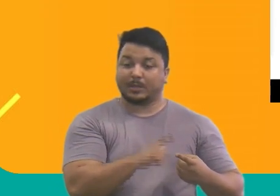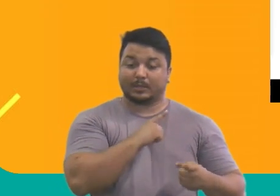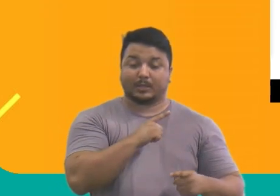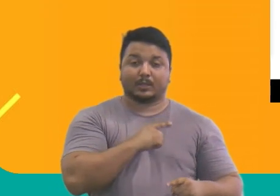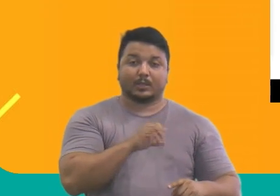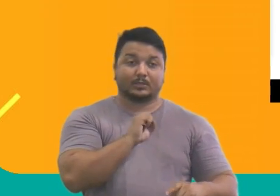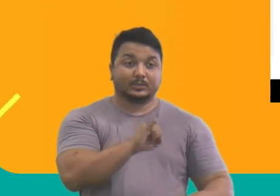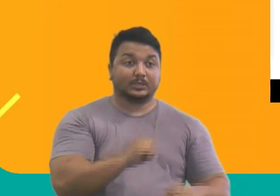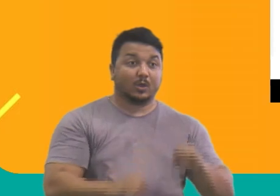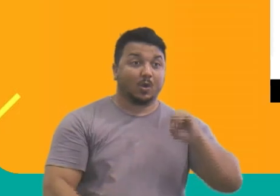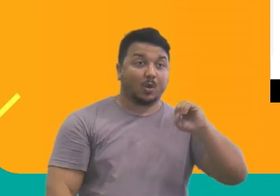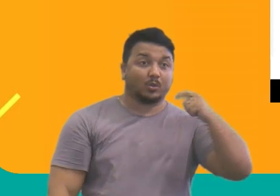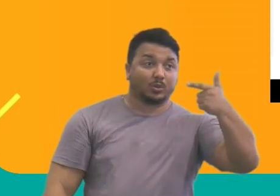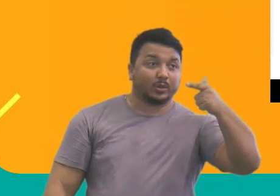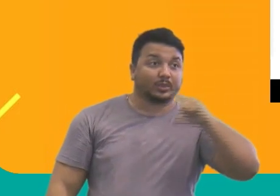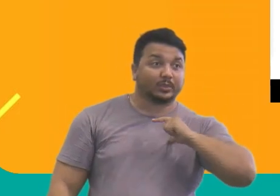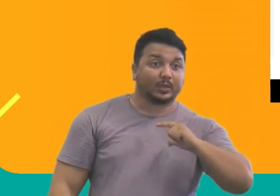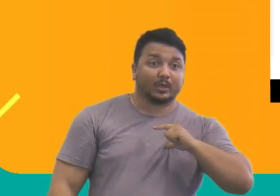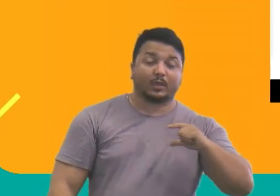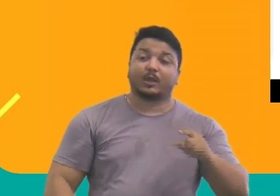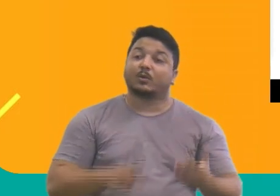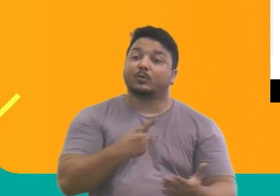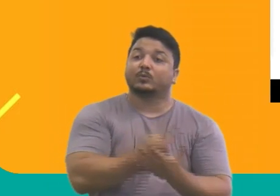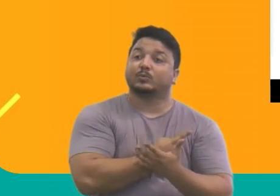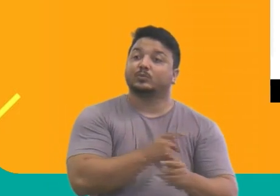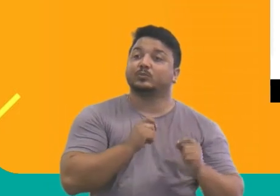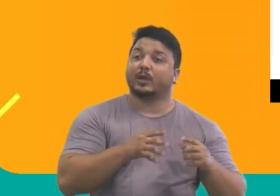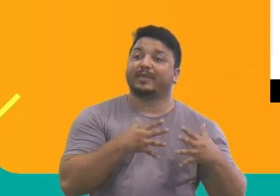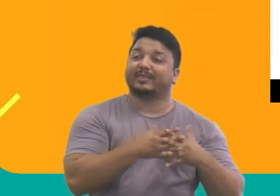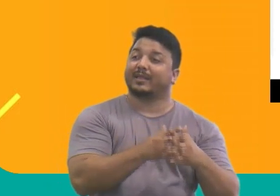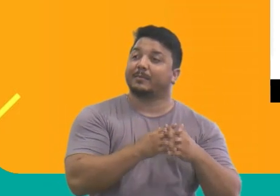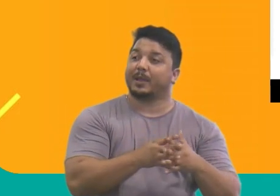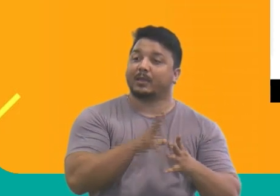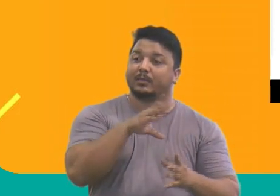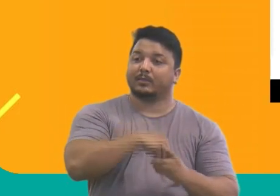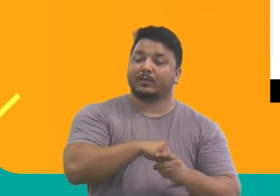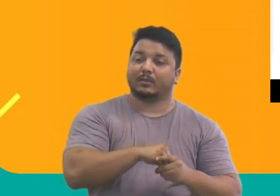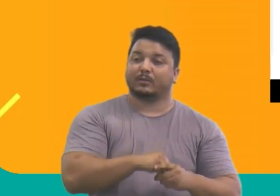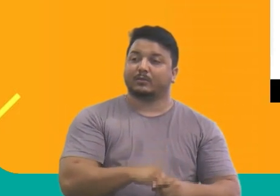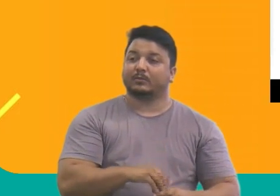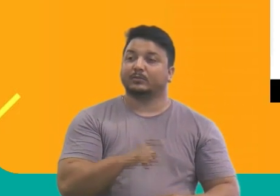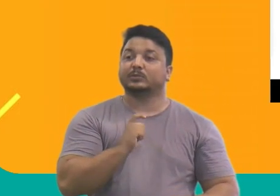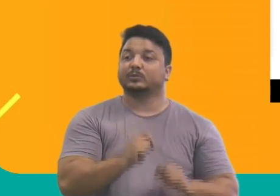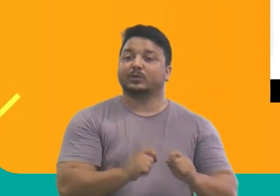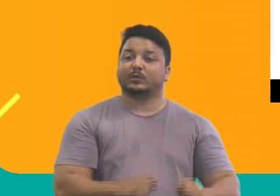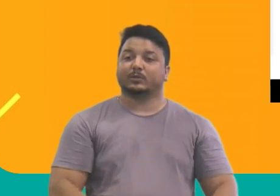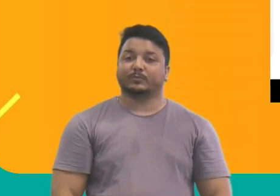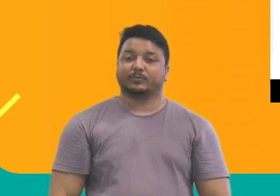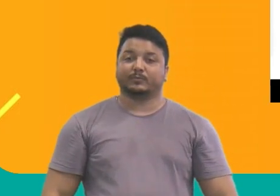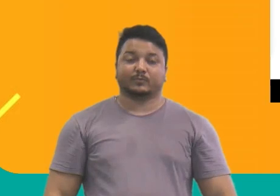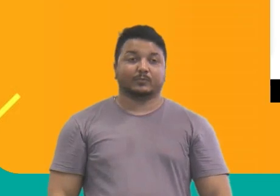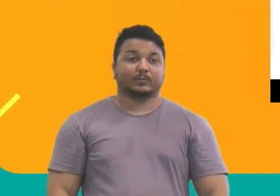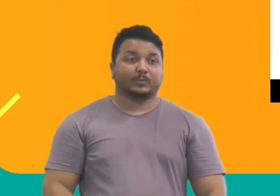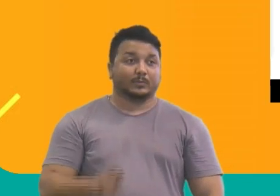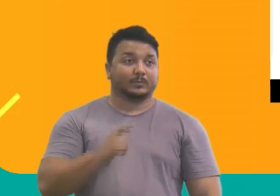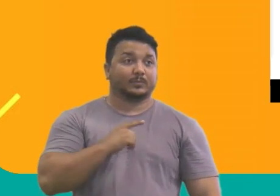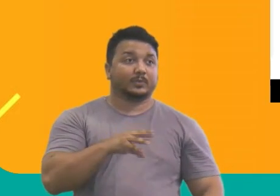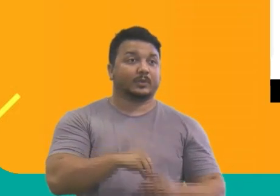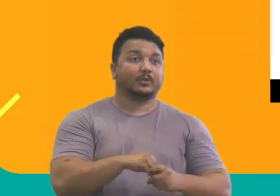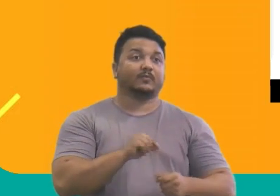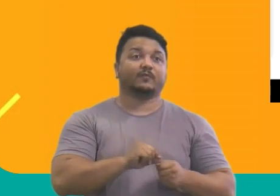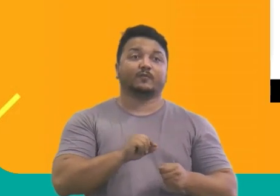diminuo a concentração de oxigênio, o que é que vai atrapalhar dentro de um corpo d'água, dentro do ambiente